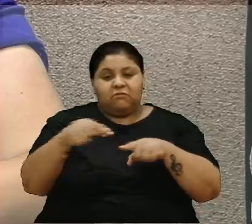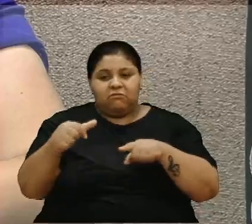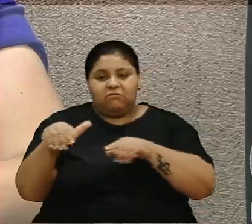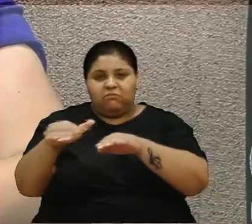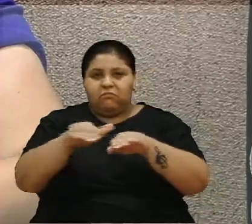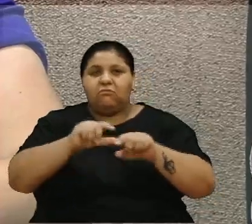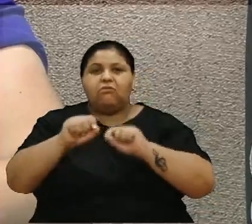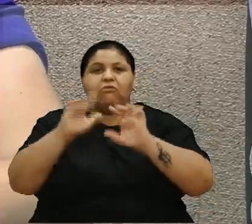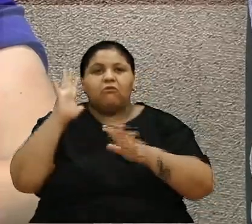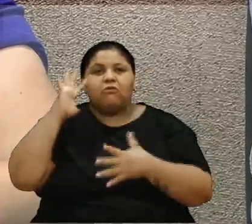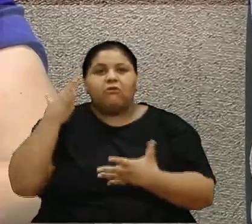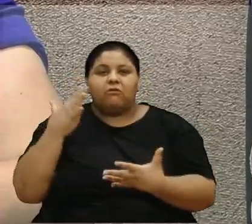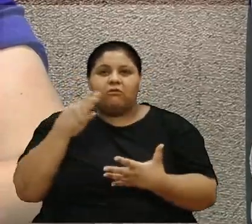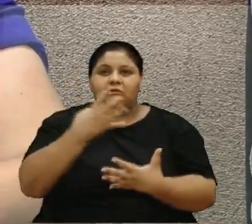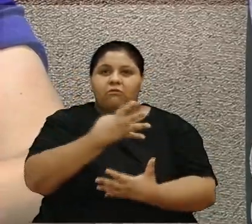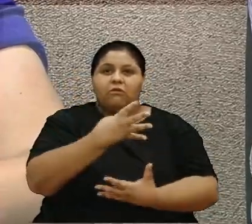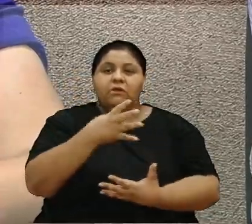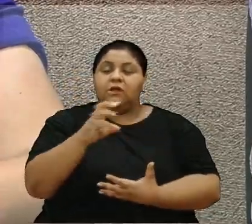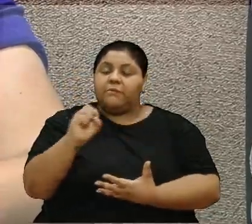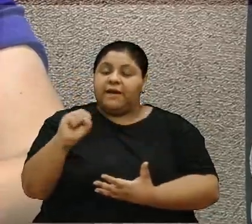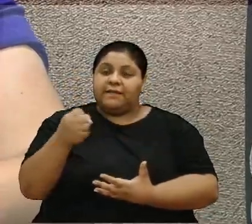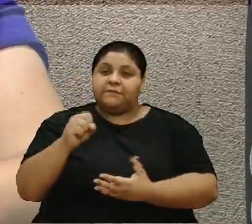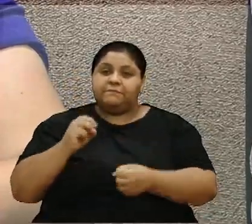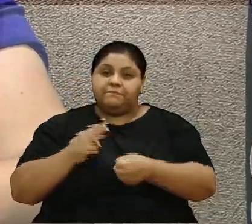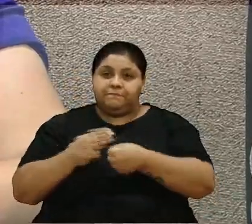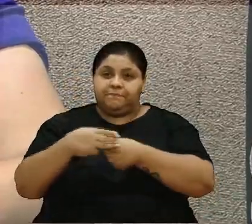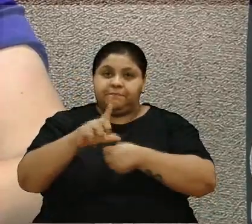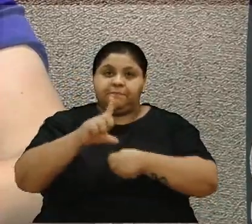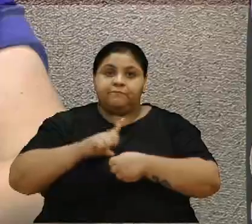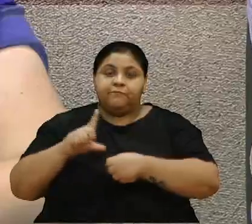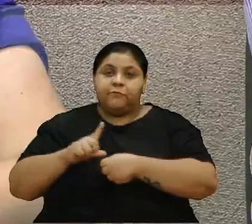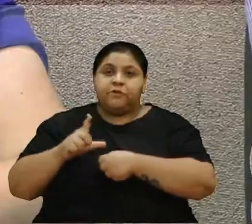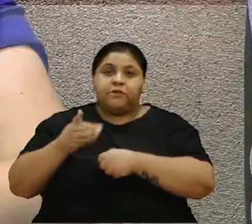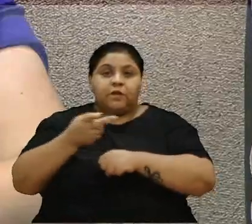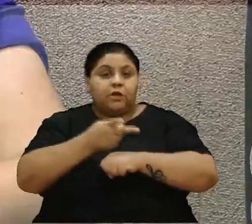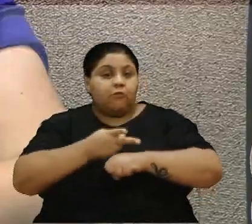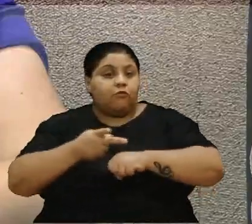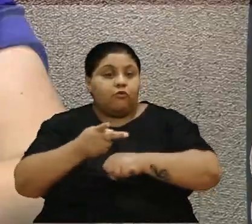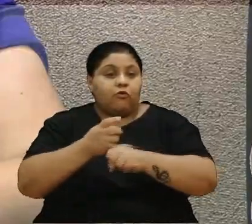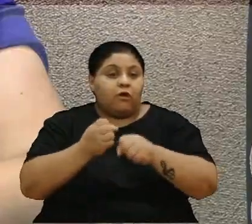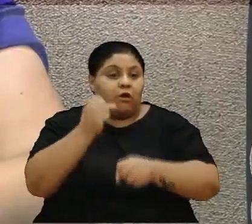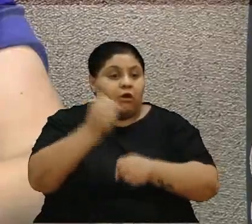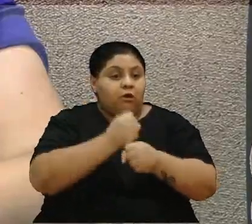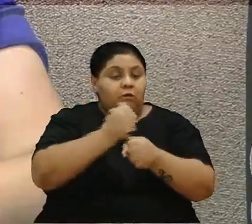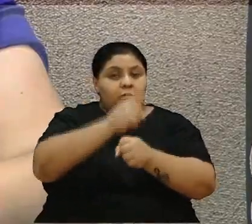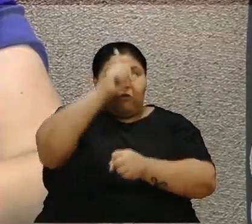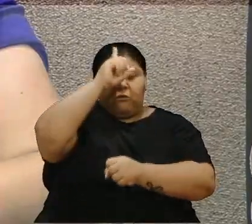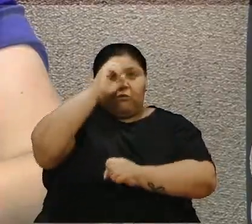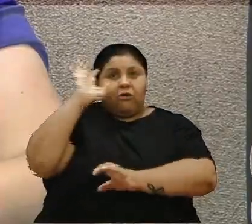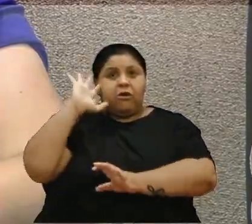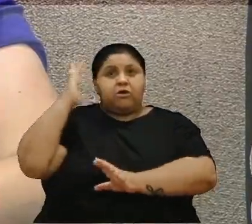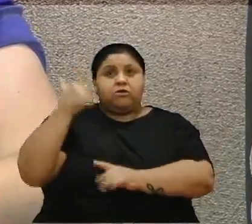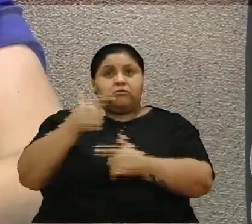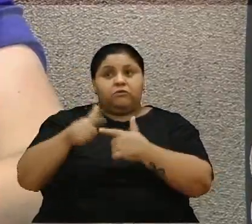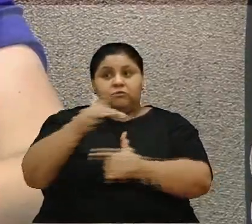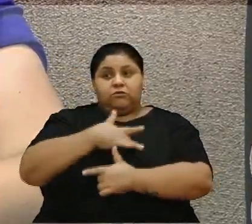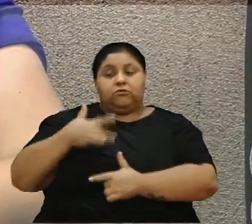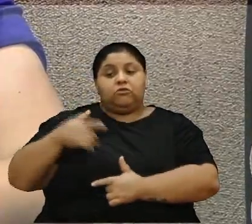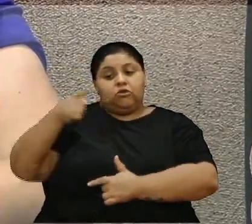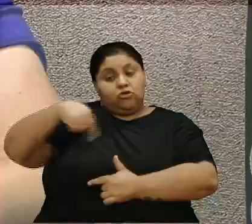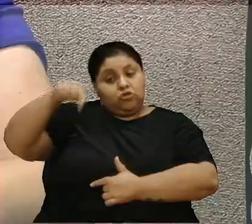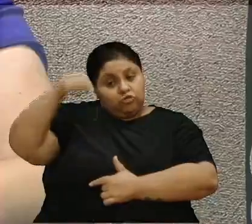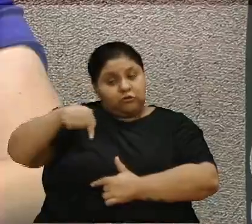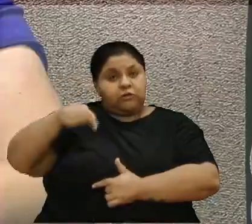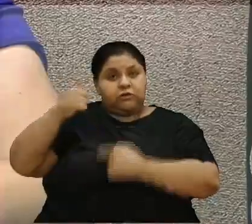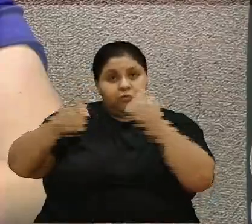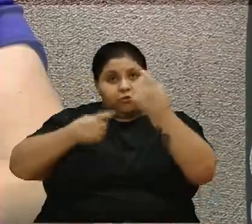daí o que acontece? Os 48 municípios vão ter que correr atrás de se fazer hospital, de se resolver o problema da saúde deles. E nós vamos se preocupar com o